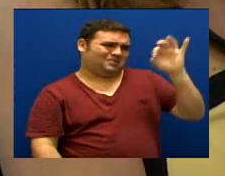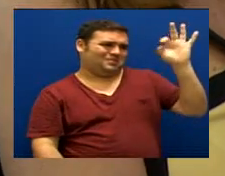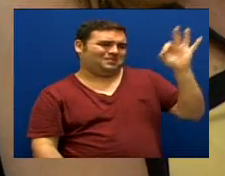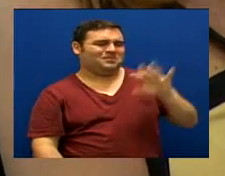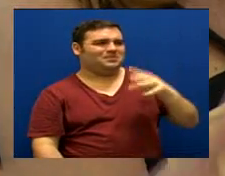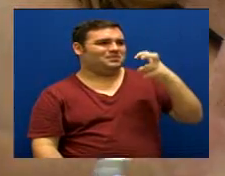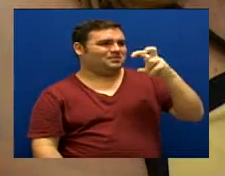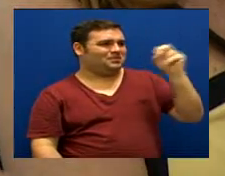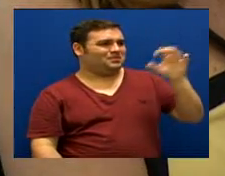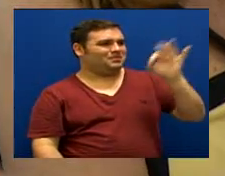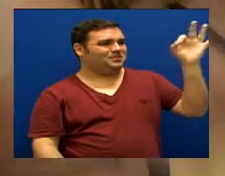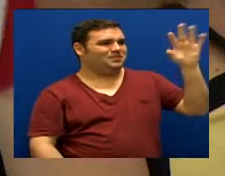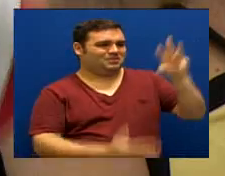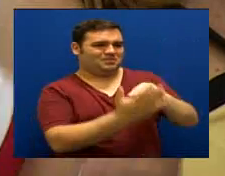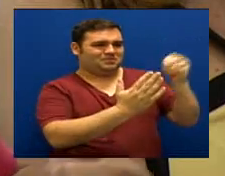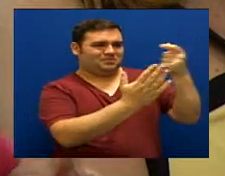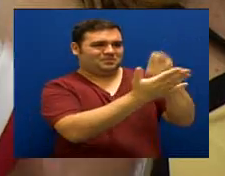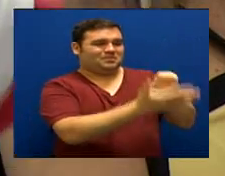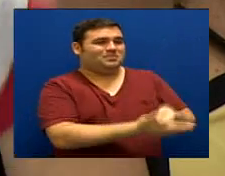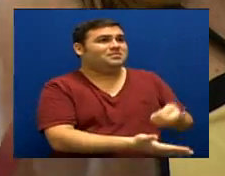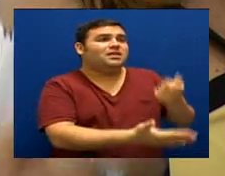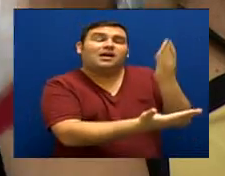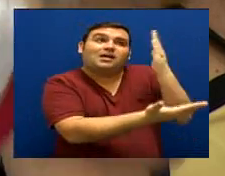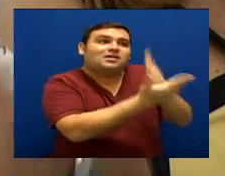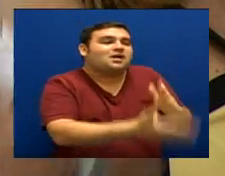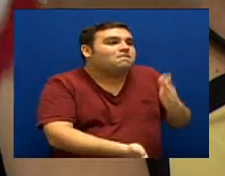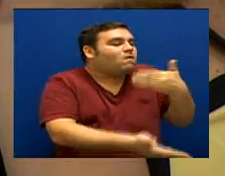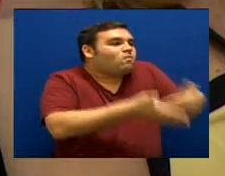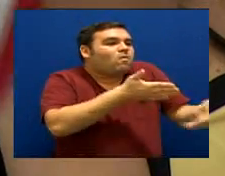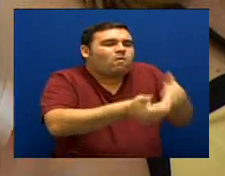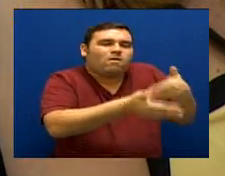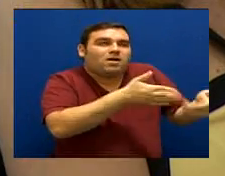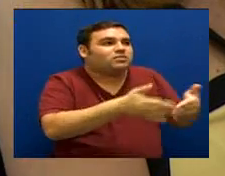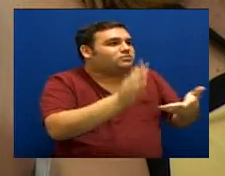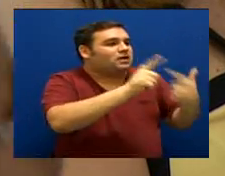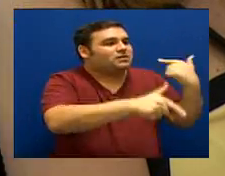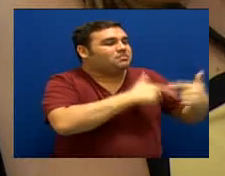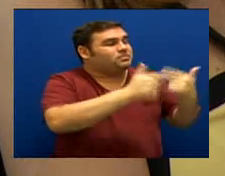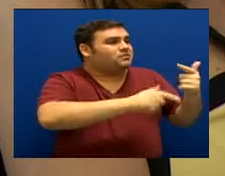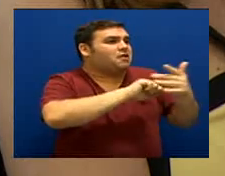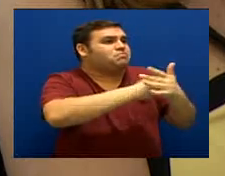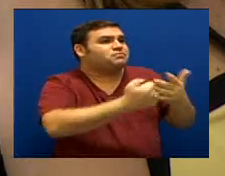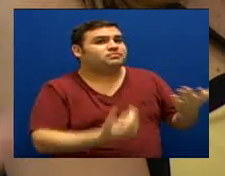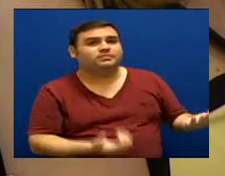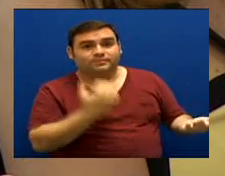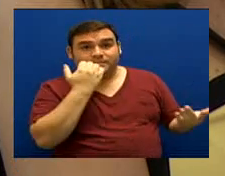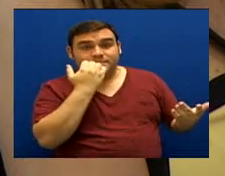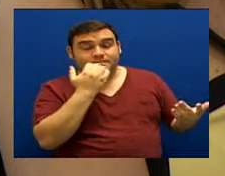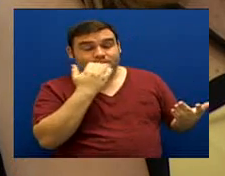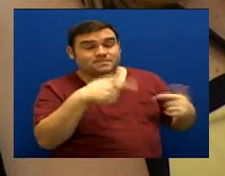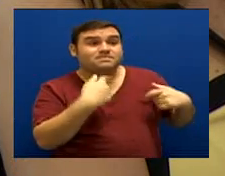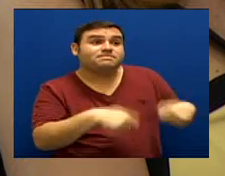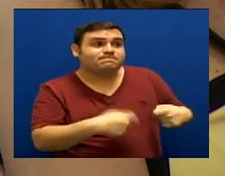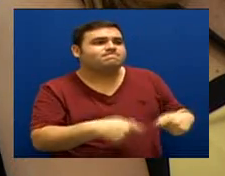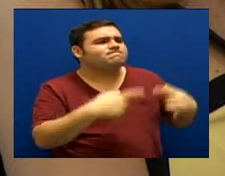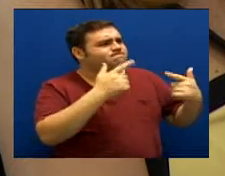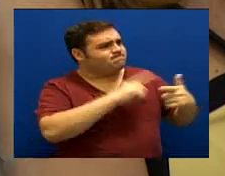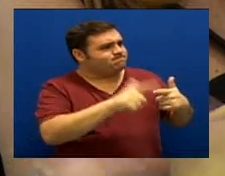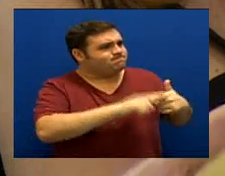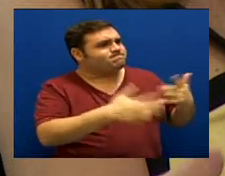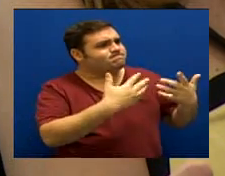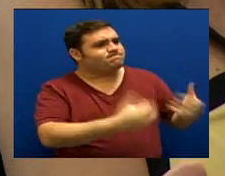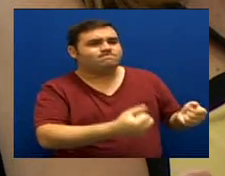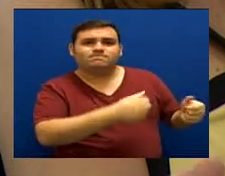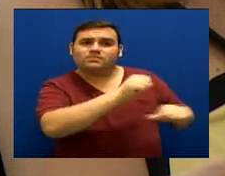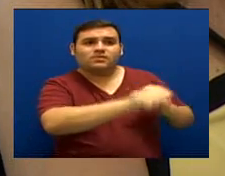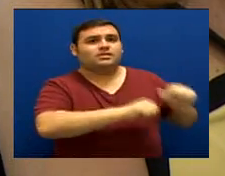50% e custos de folha morre qualquer atividade e morre então nós temos que enfrentar esse problema tem